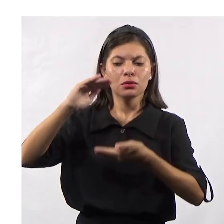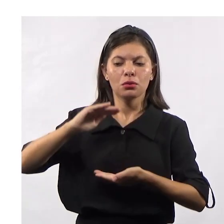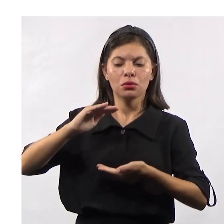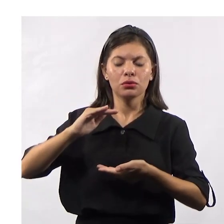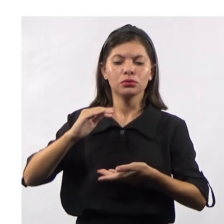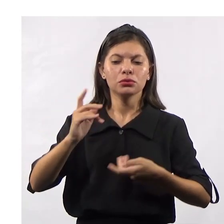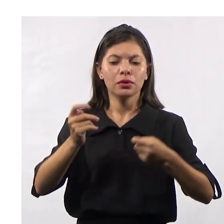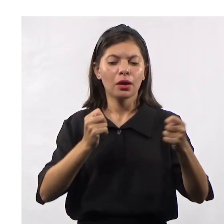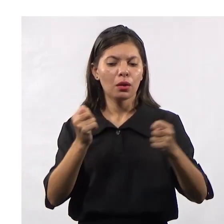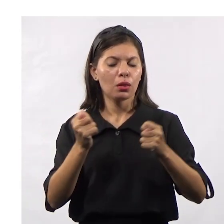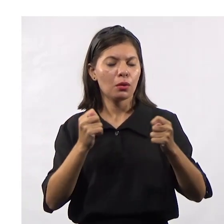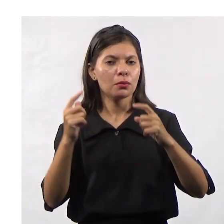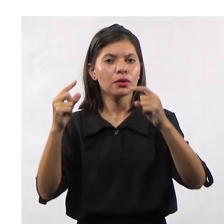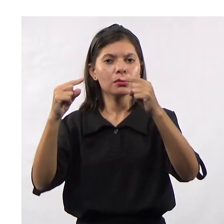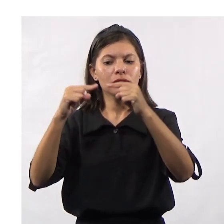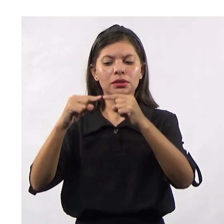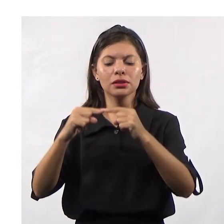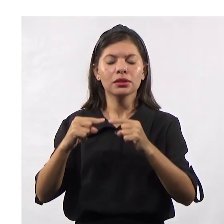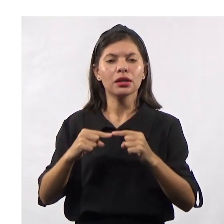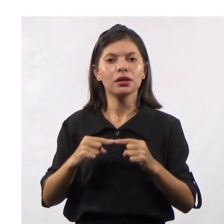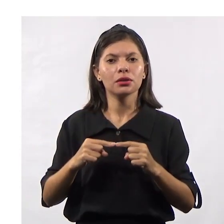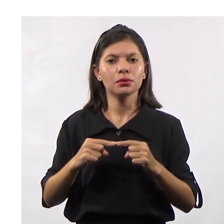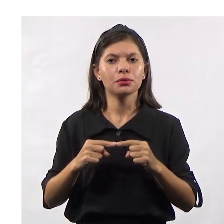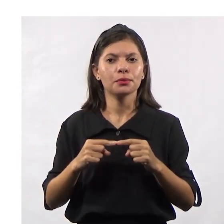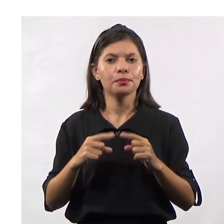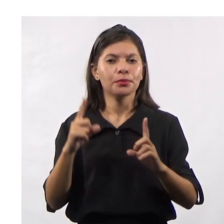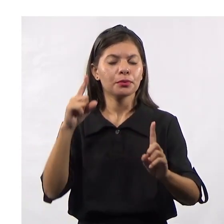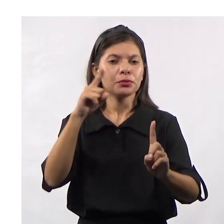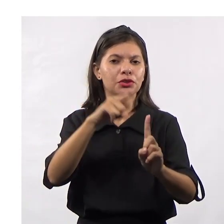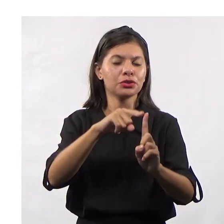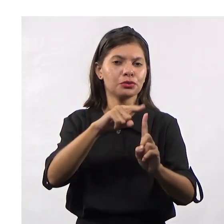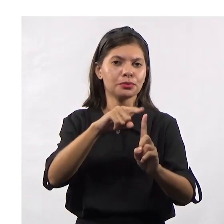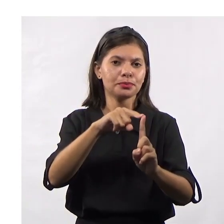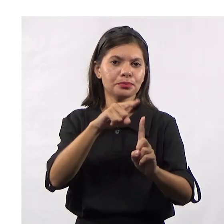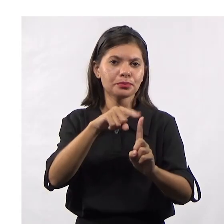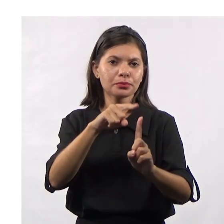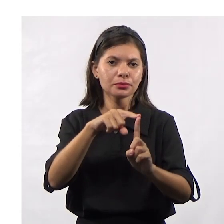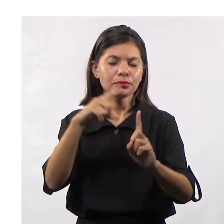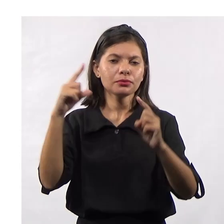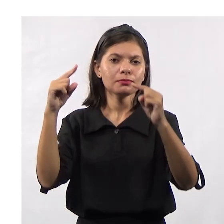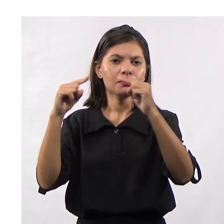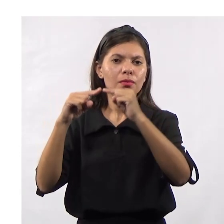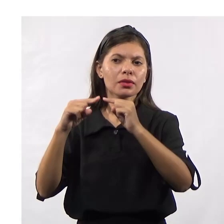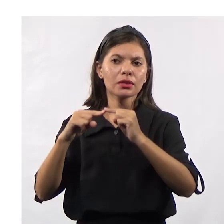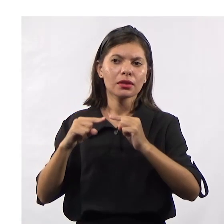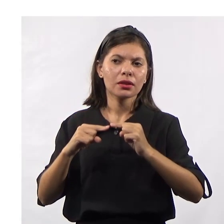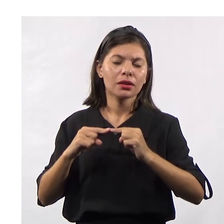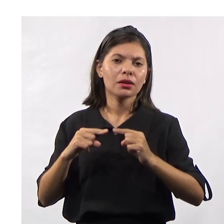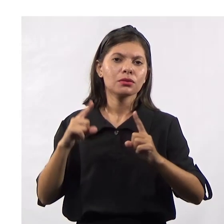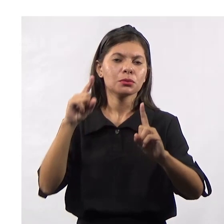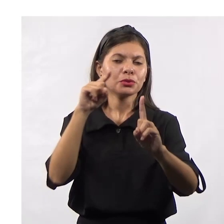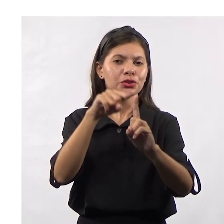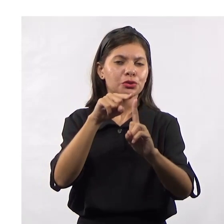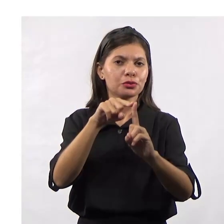Estes são os critérios de licitação e eles são objetivos, né? Critérios objetivos.